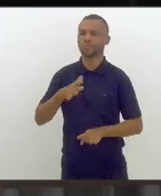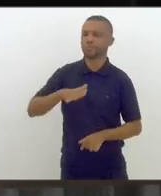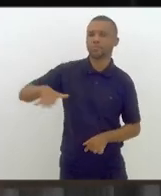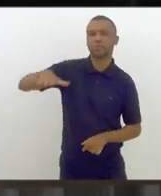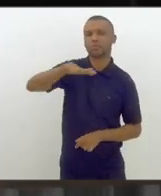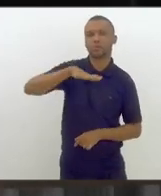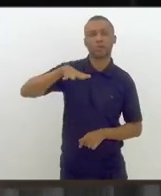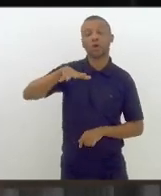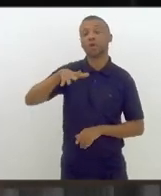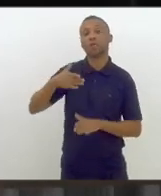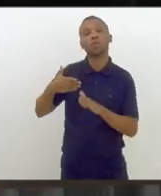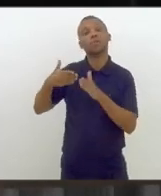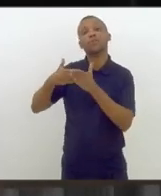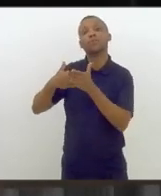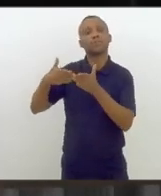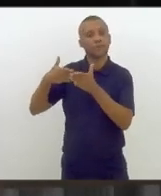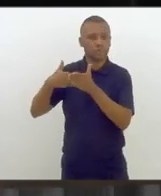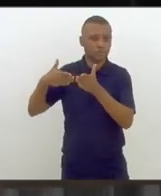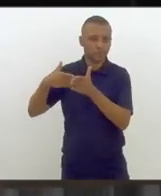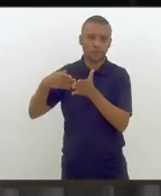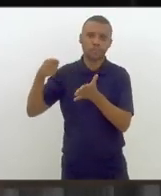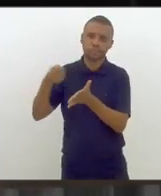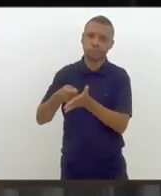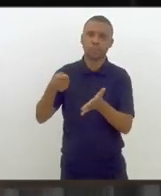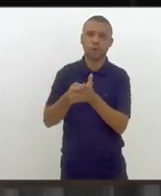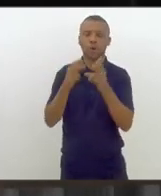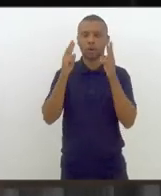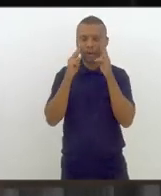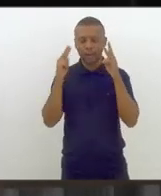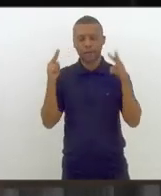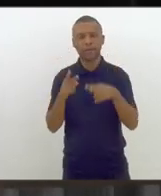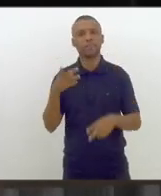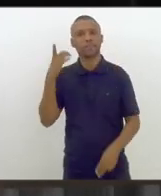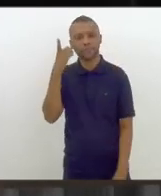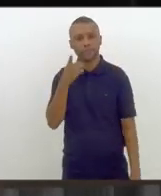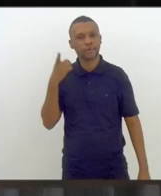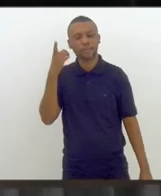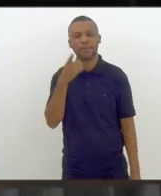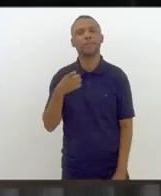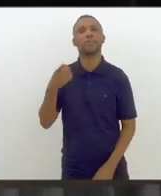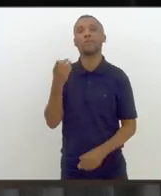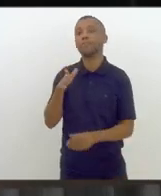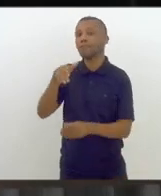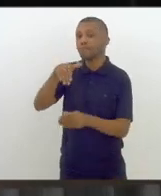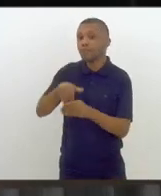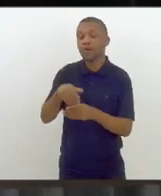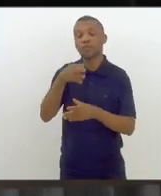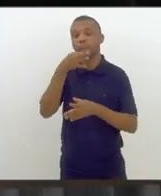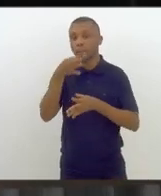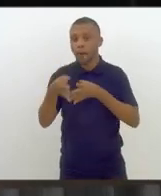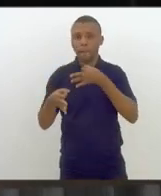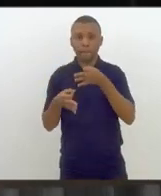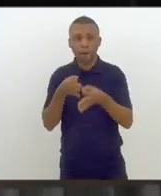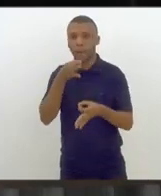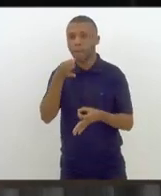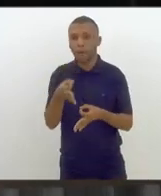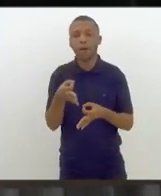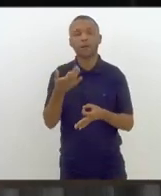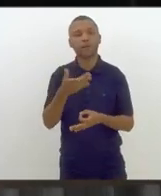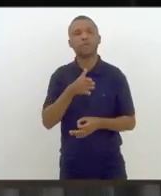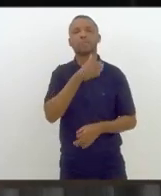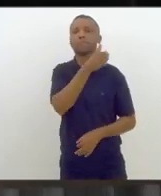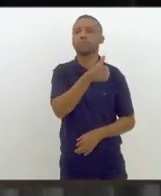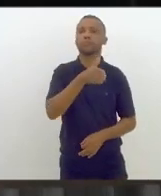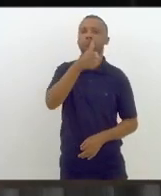são impostos, considerando que eu sou uma parlamentar por voto de opinião e que transito e